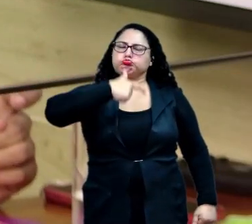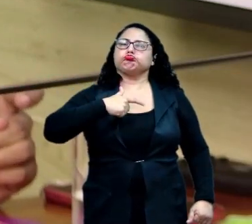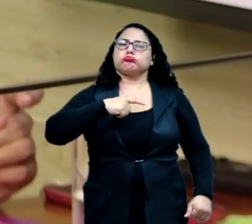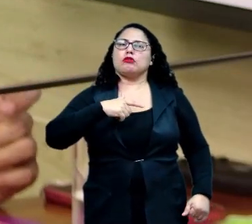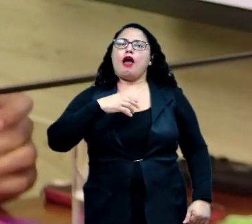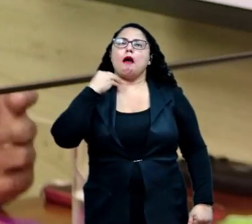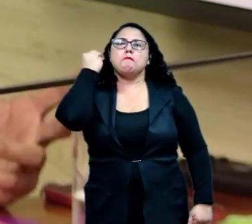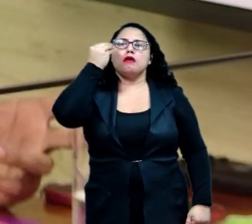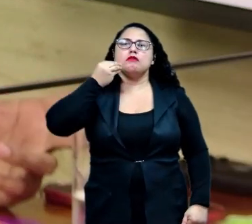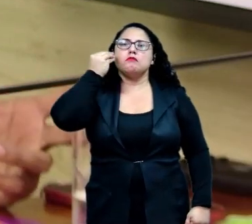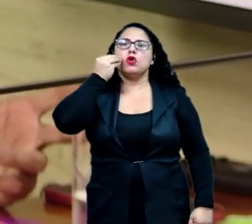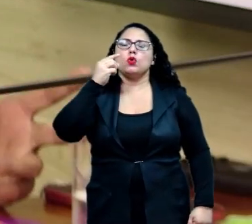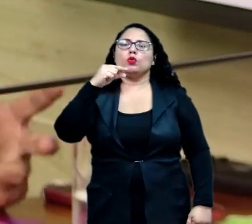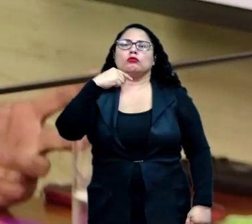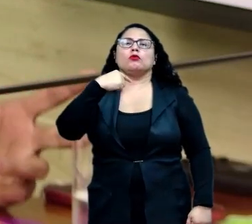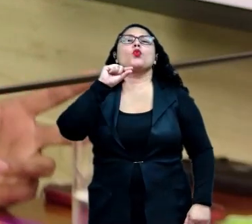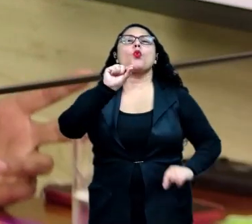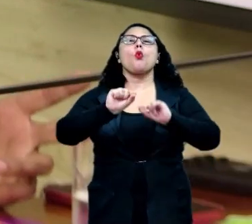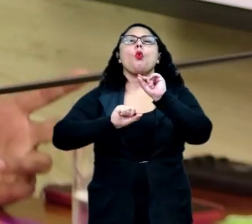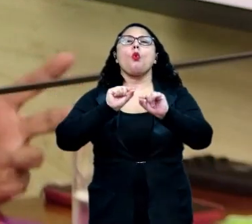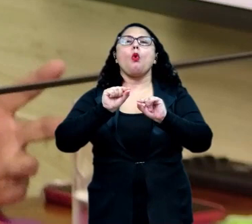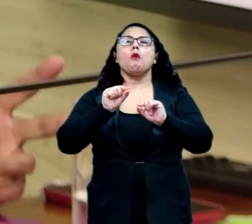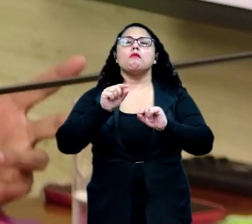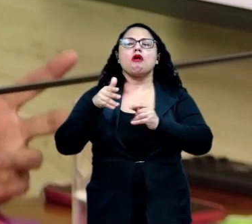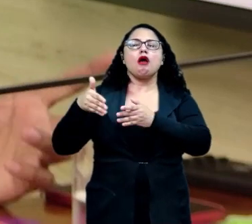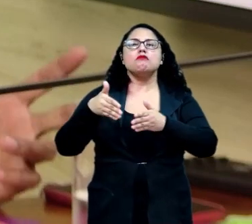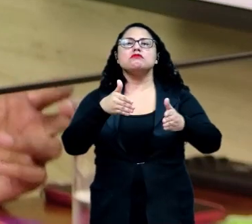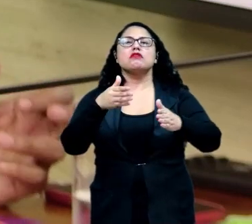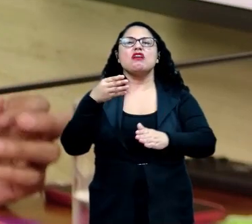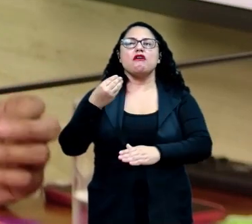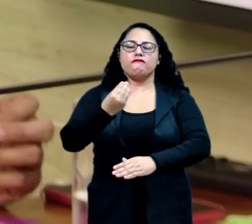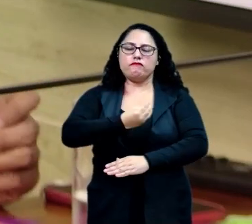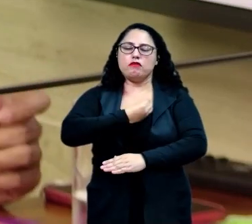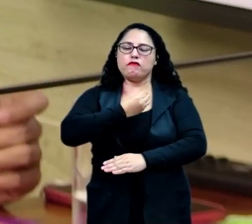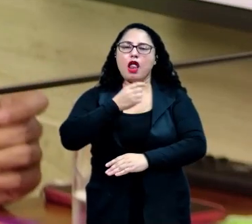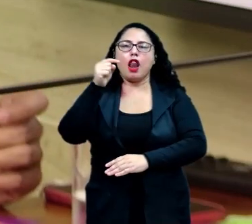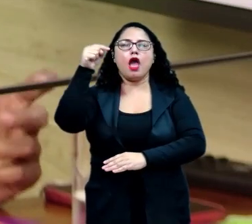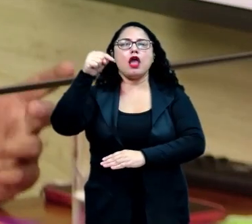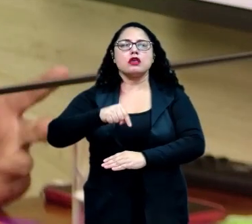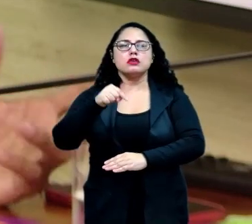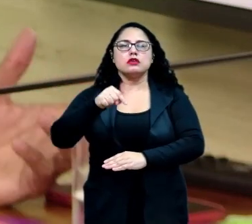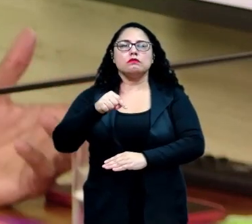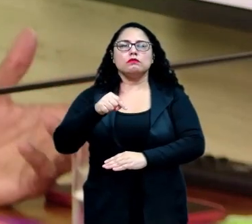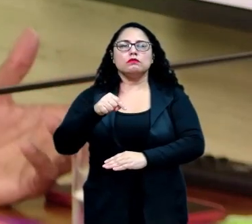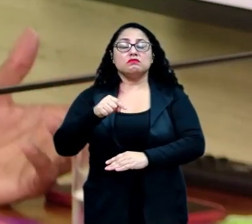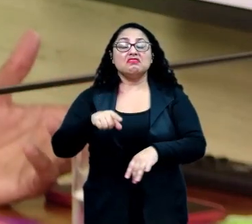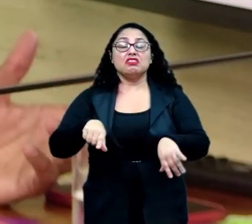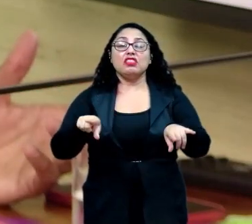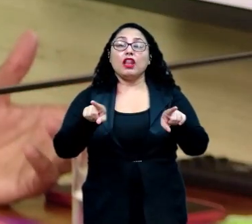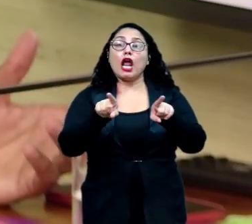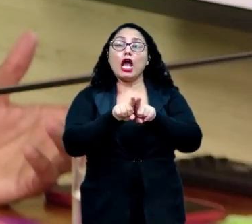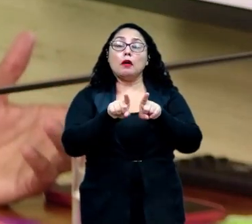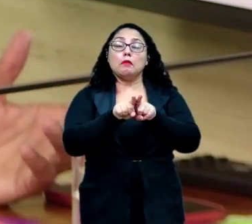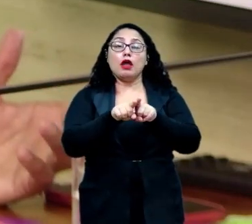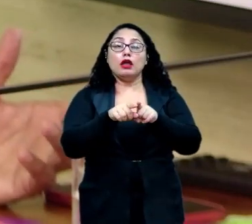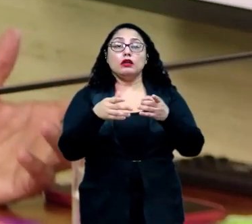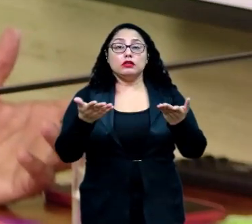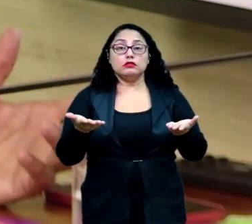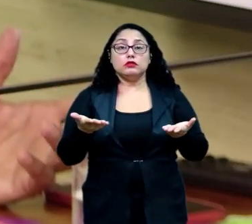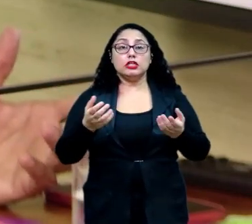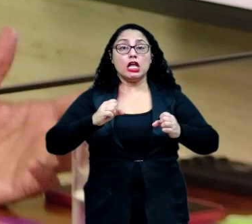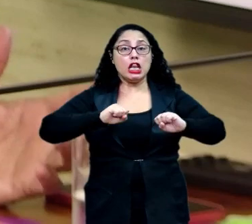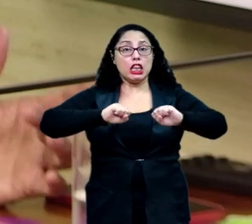minha vivência, como eu quero seguir vivendo aqui. E também está aí